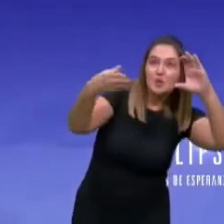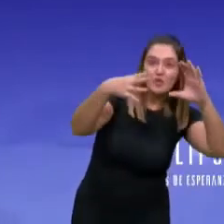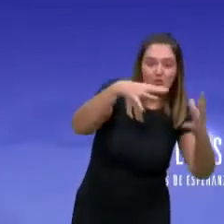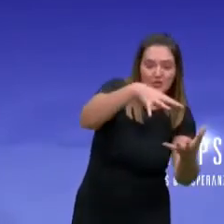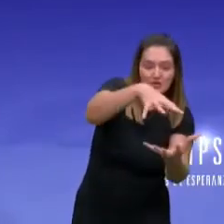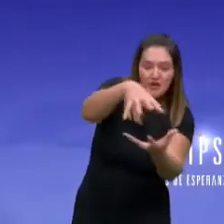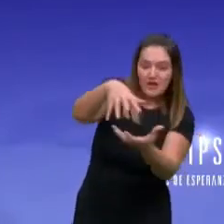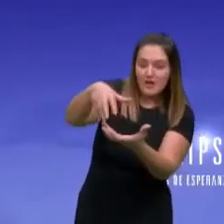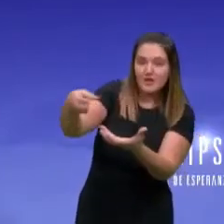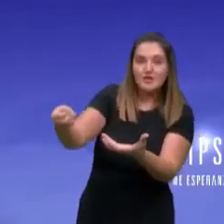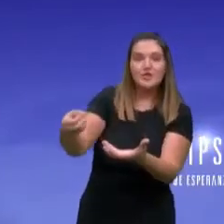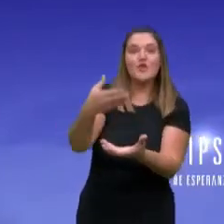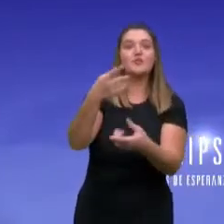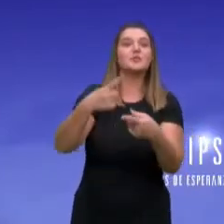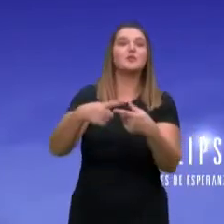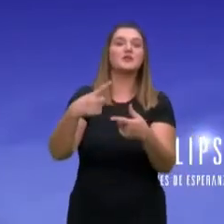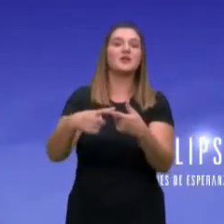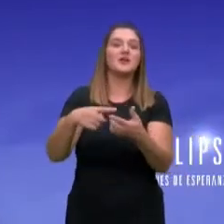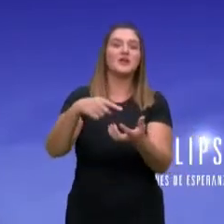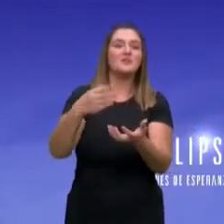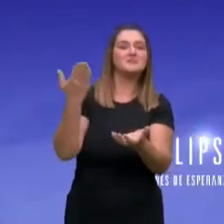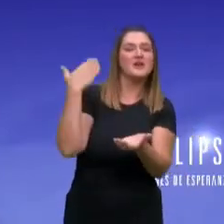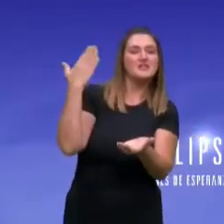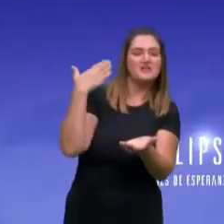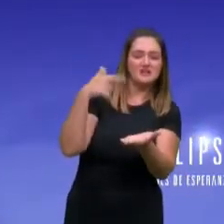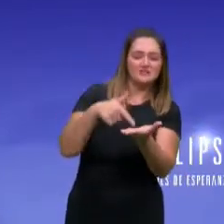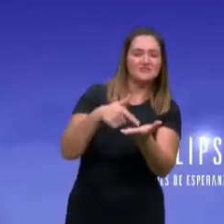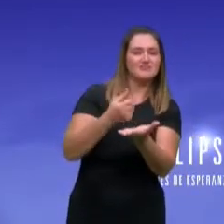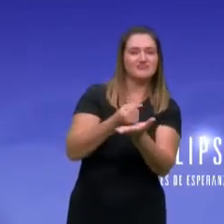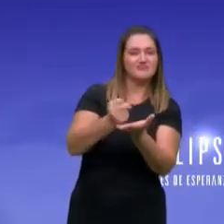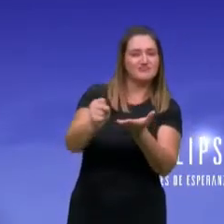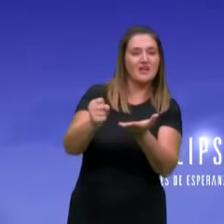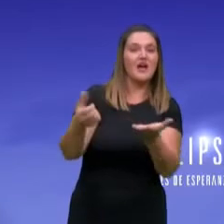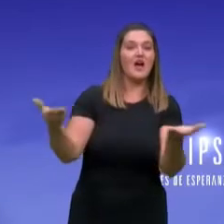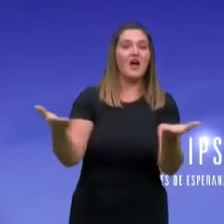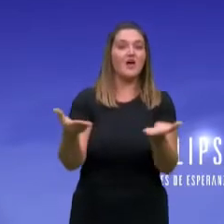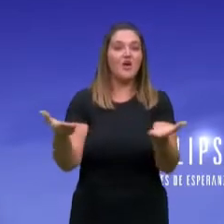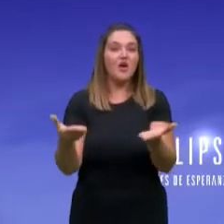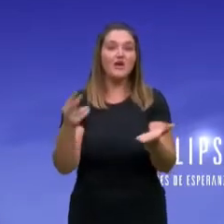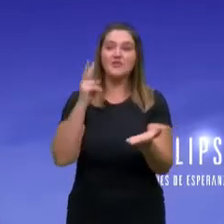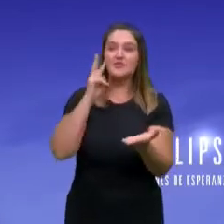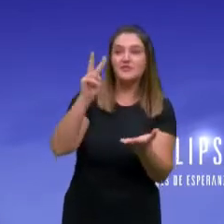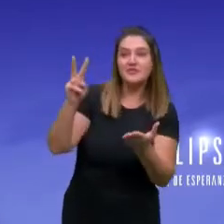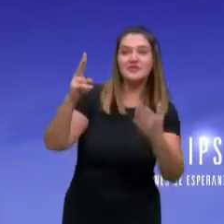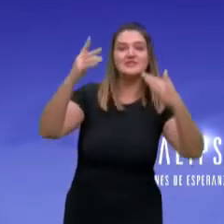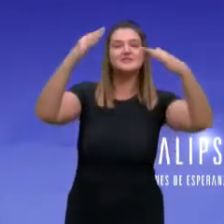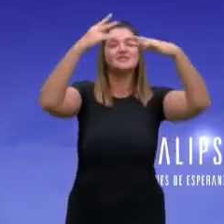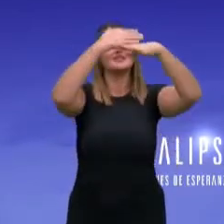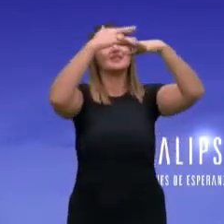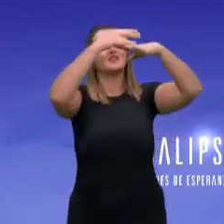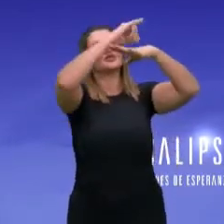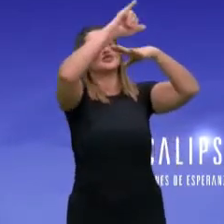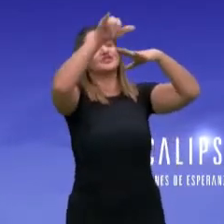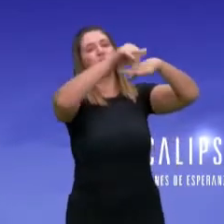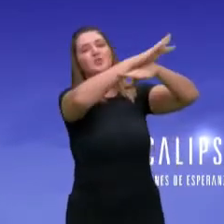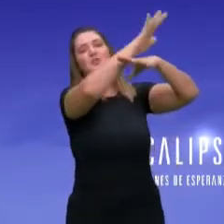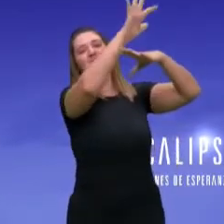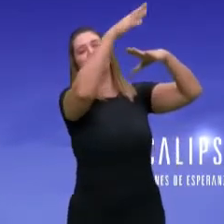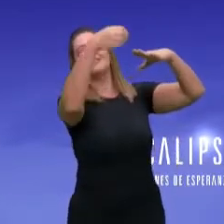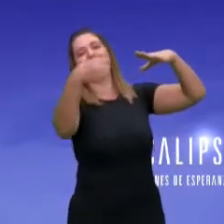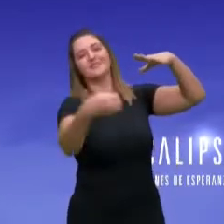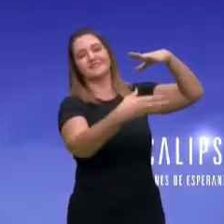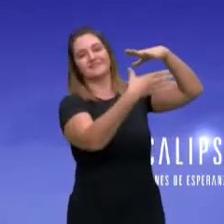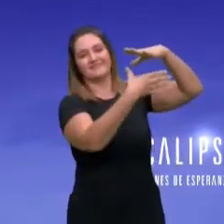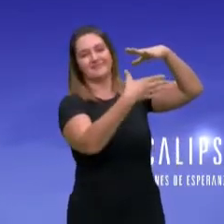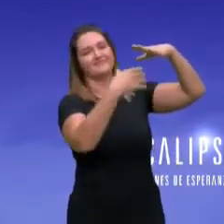terra, pois o primeiro céu e a primeira terra passaram e o mar já não existe. Vi também a cidade santa, a nova